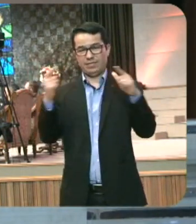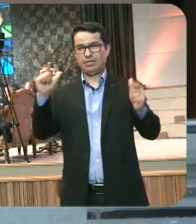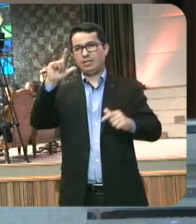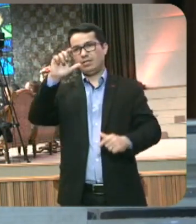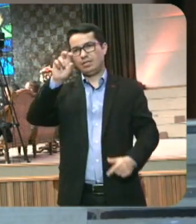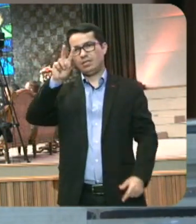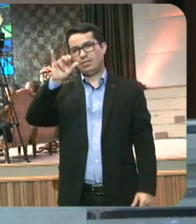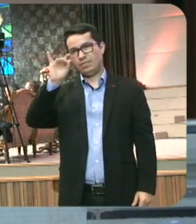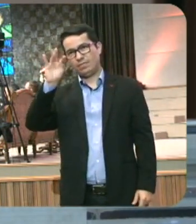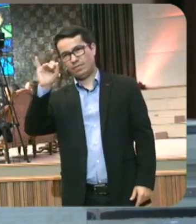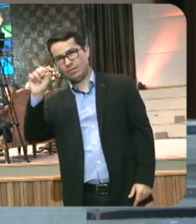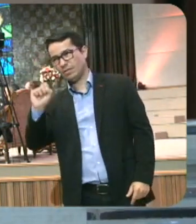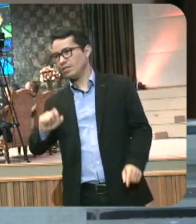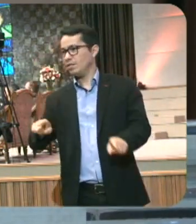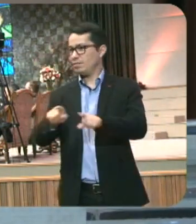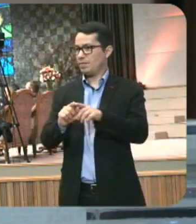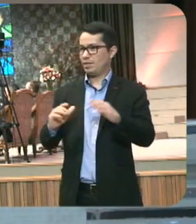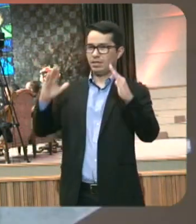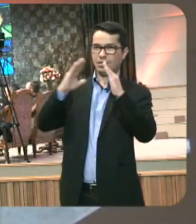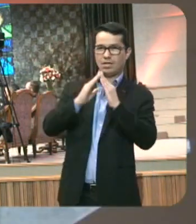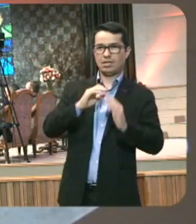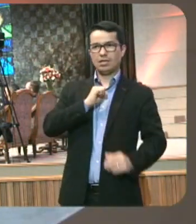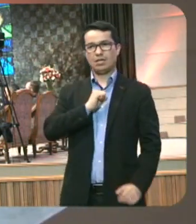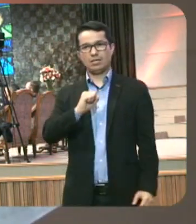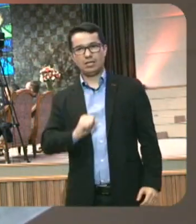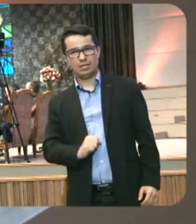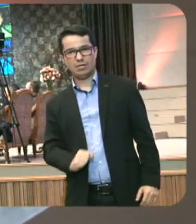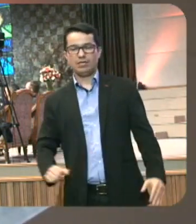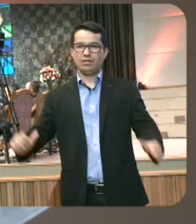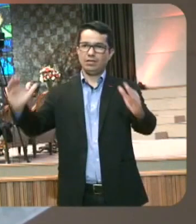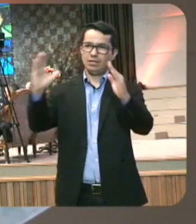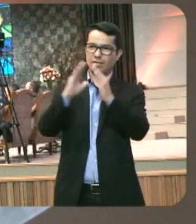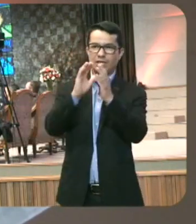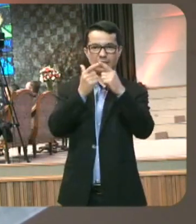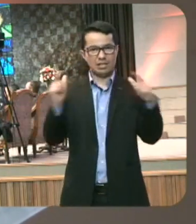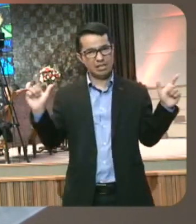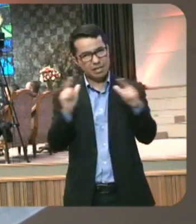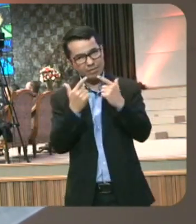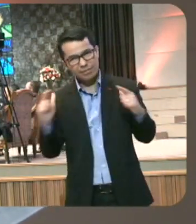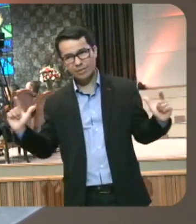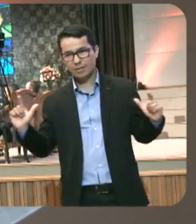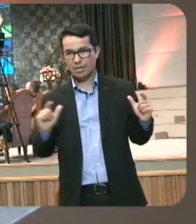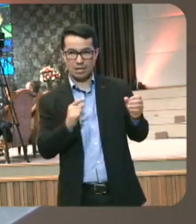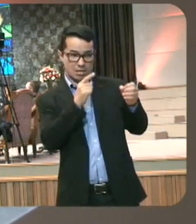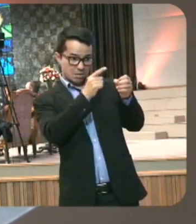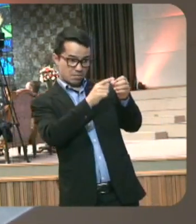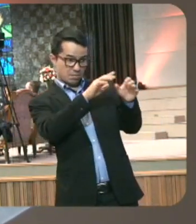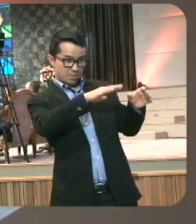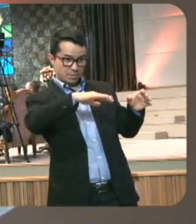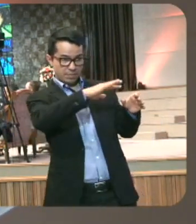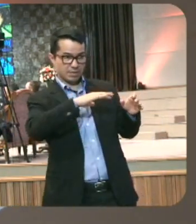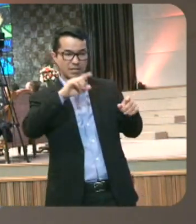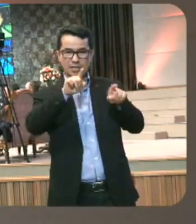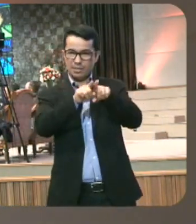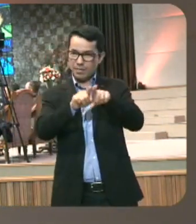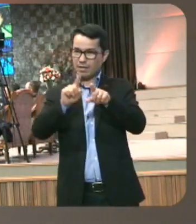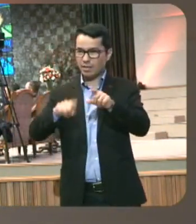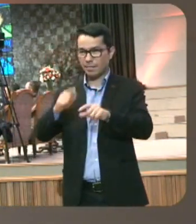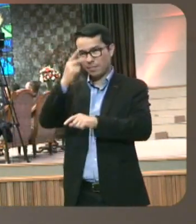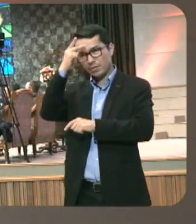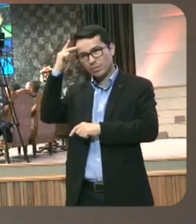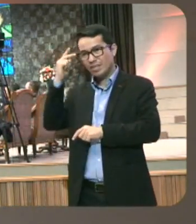morada dos sacerdotes, que eram morada dos levitas, e aquelas cidades eram cidades de refúgio. Então,